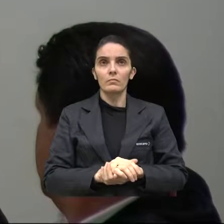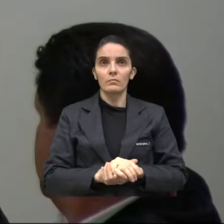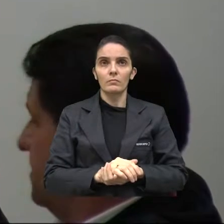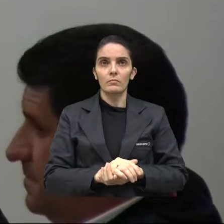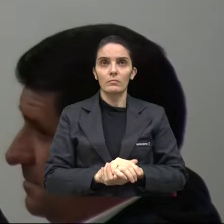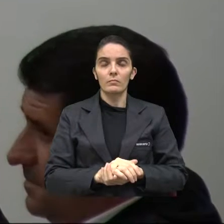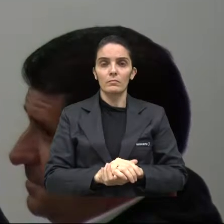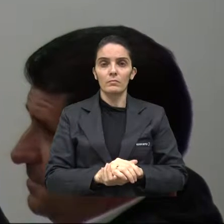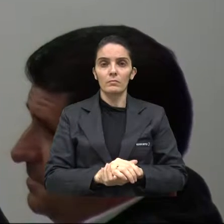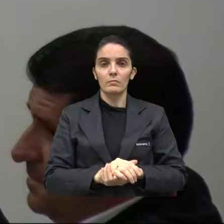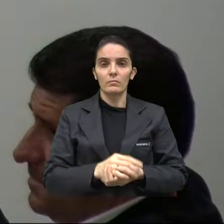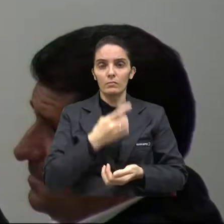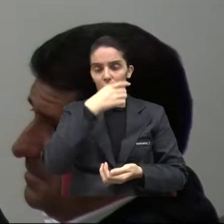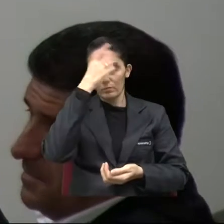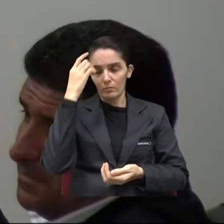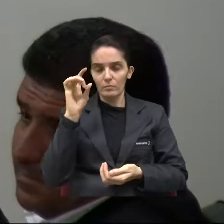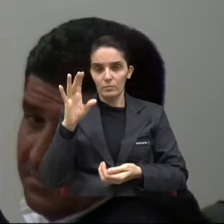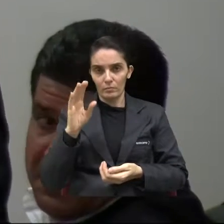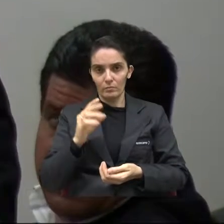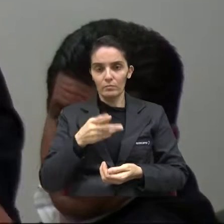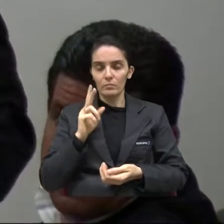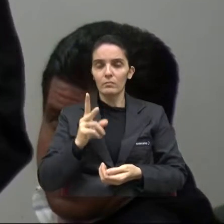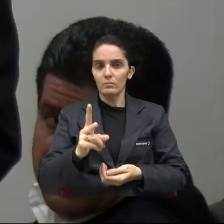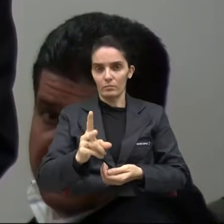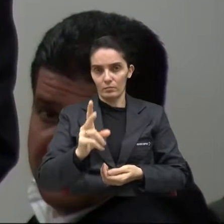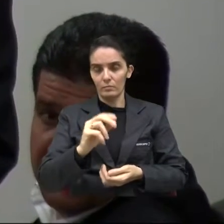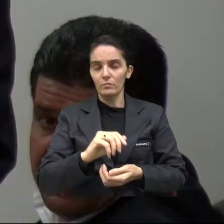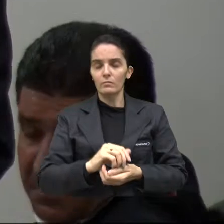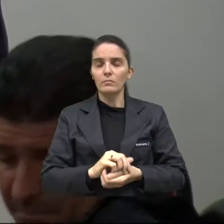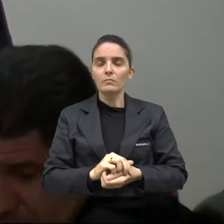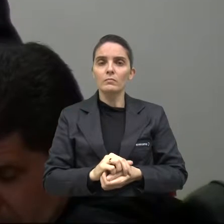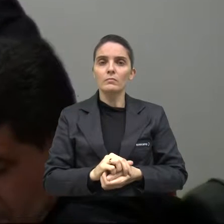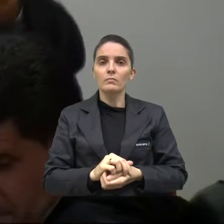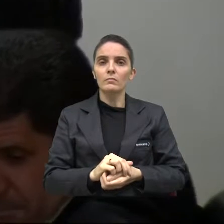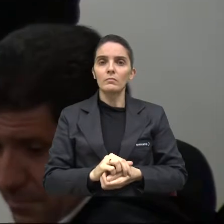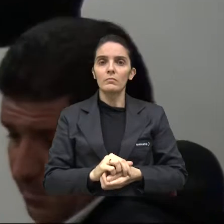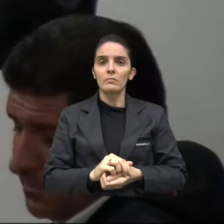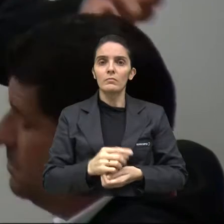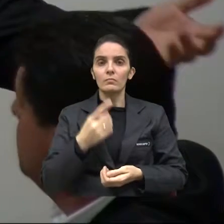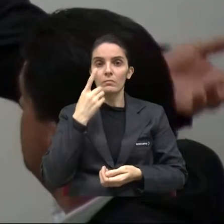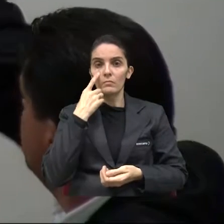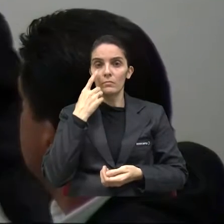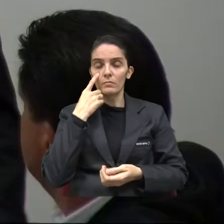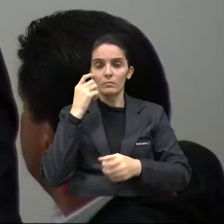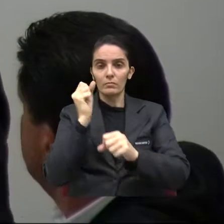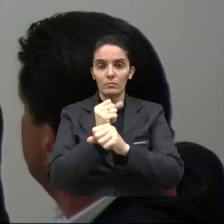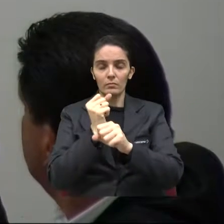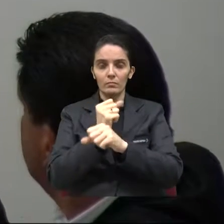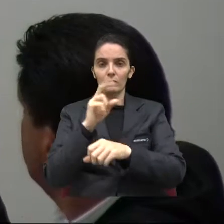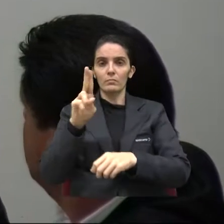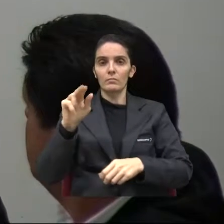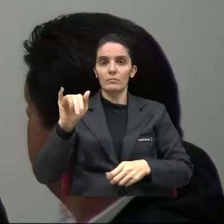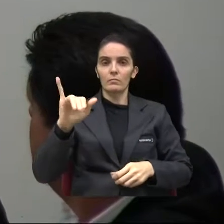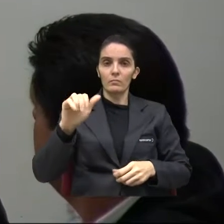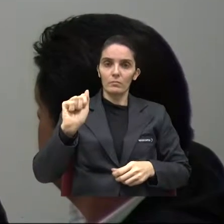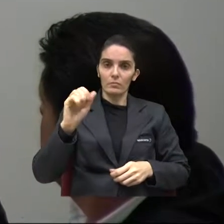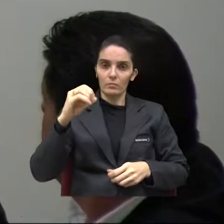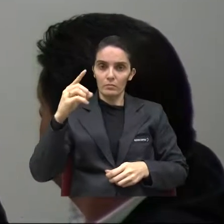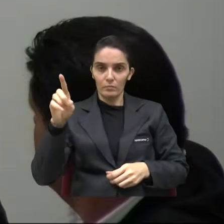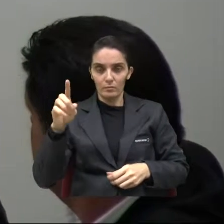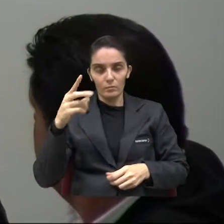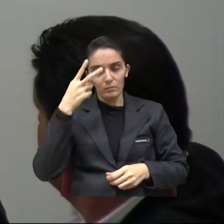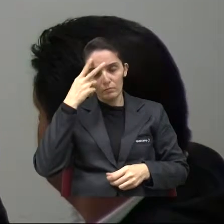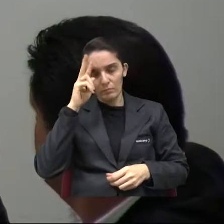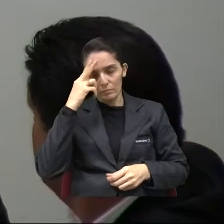faço muito tempo, eu faço esse percurso. E a gente vê aquela obra que era da União, lembra